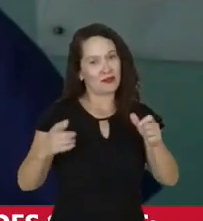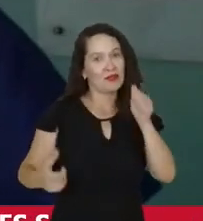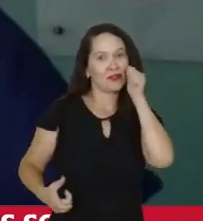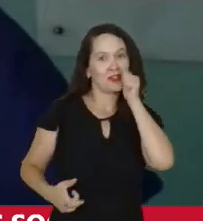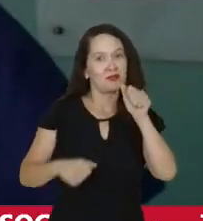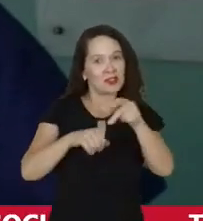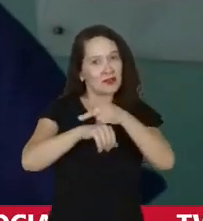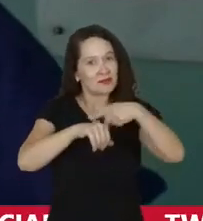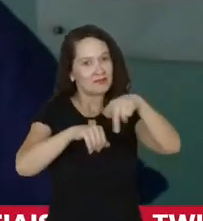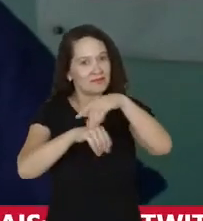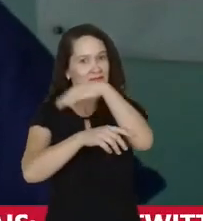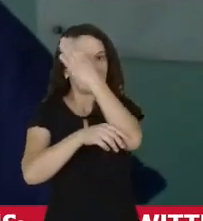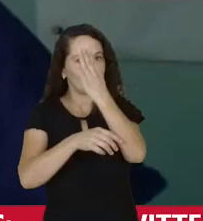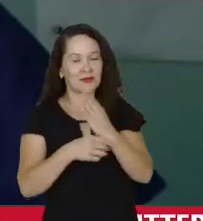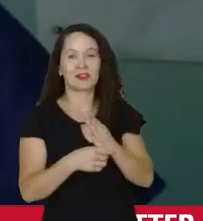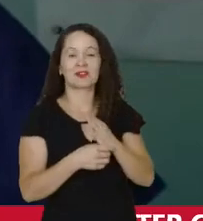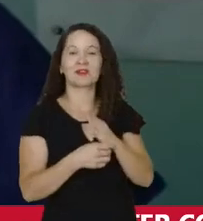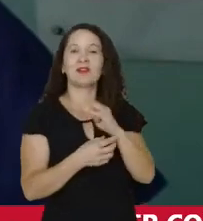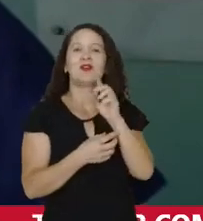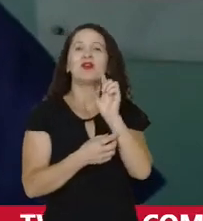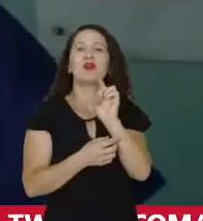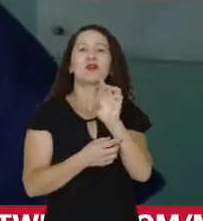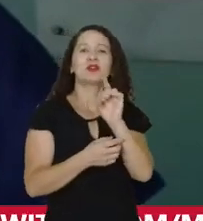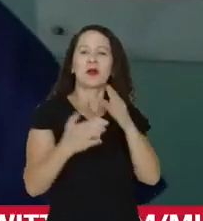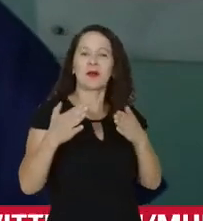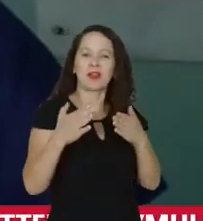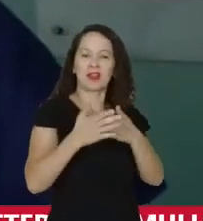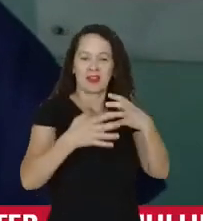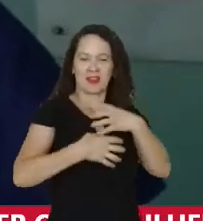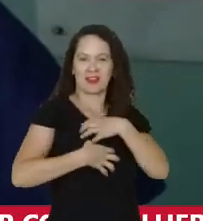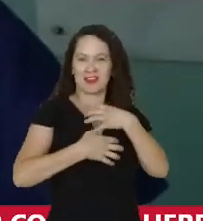mulheres no Brasil não foi